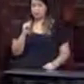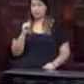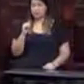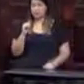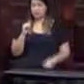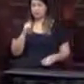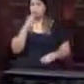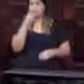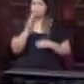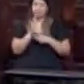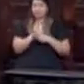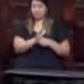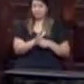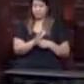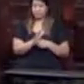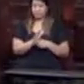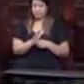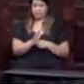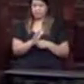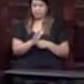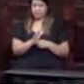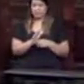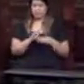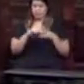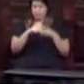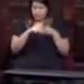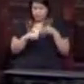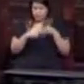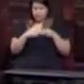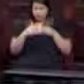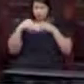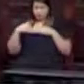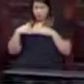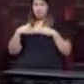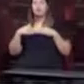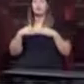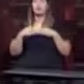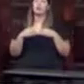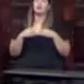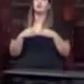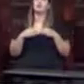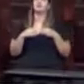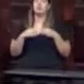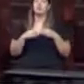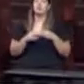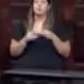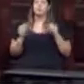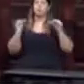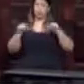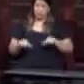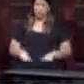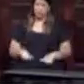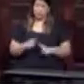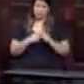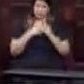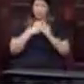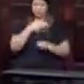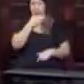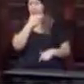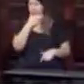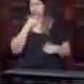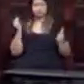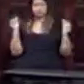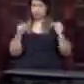contemplados com a exclusão deles do fundo, isso geraria uma crise muito grande. Muito bem.